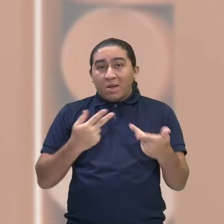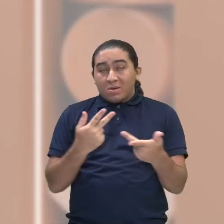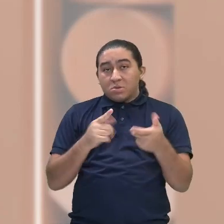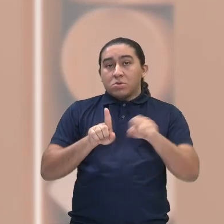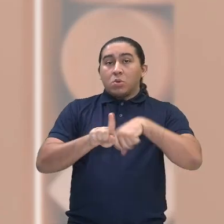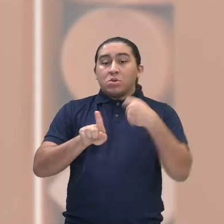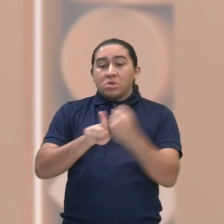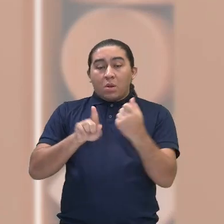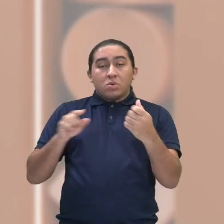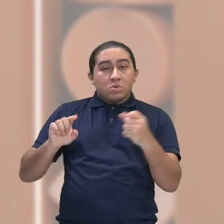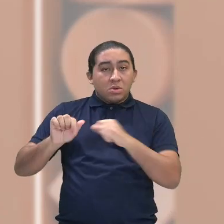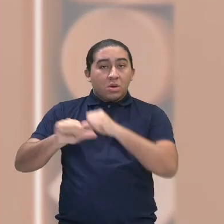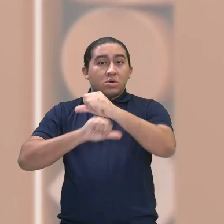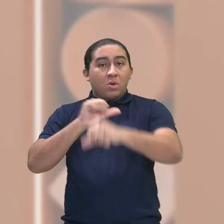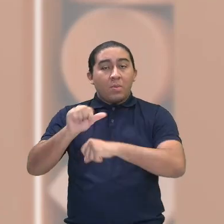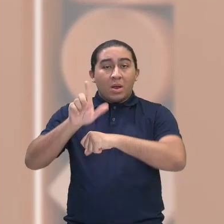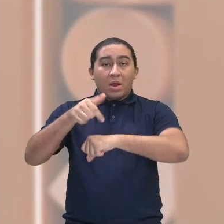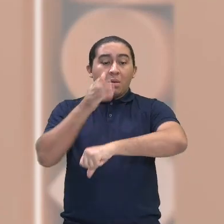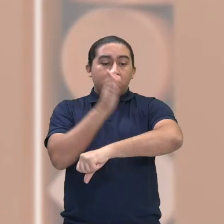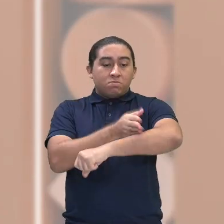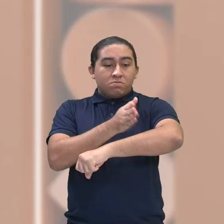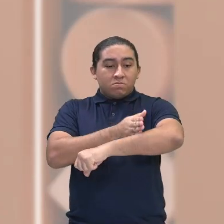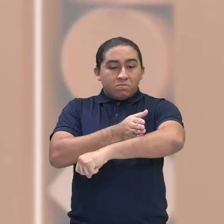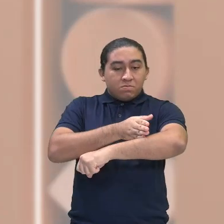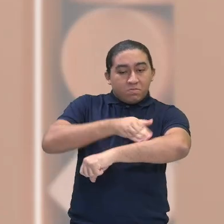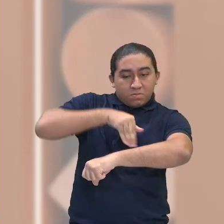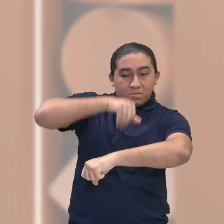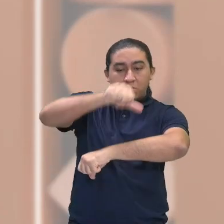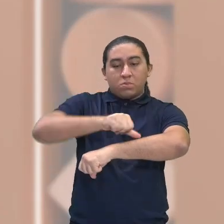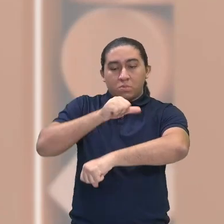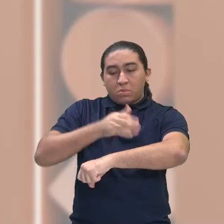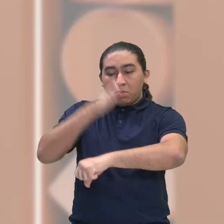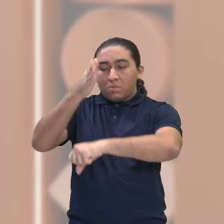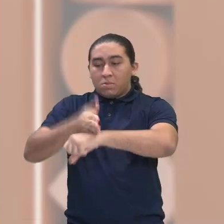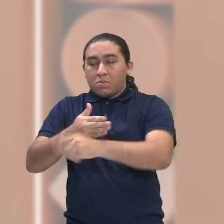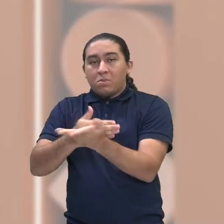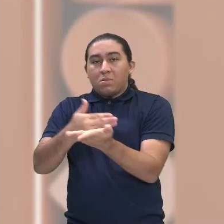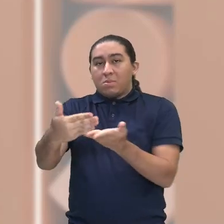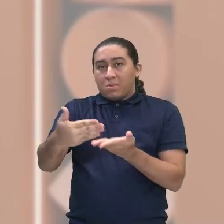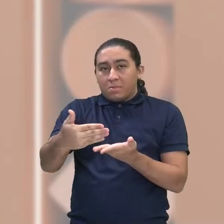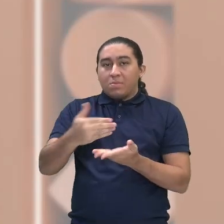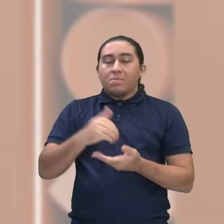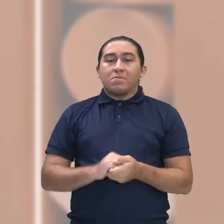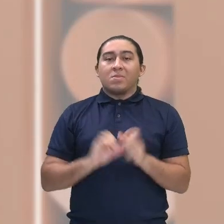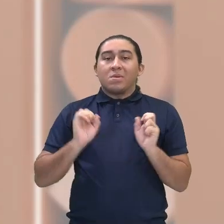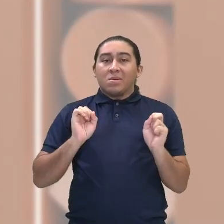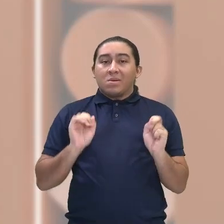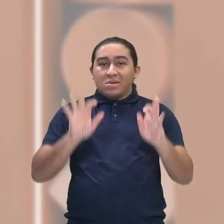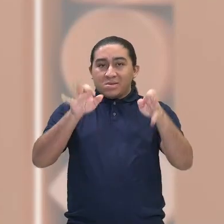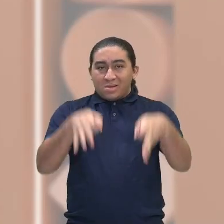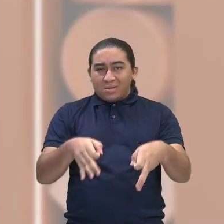marcar essa transição da Idade Média para a Idade Moderna. Ok,